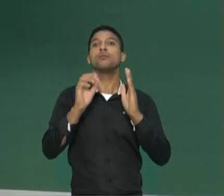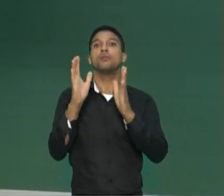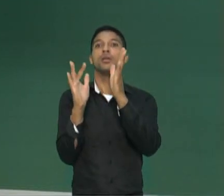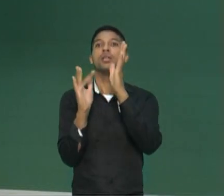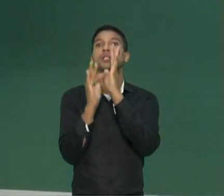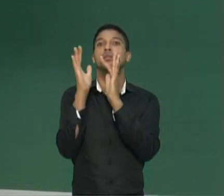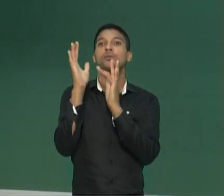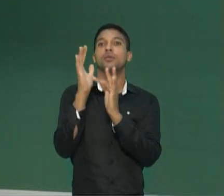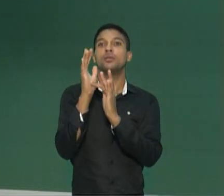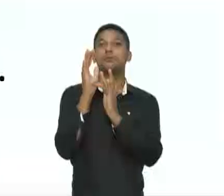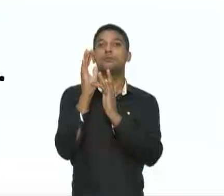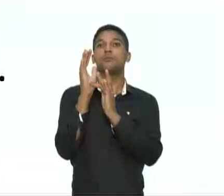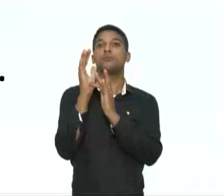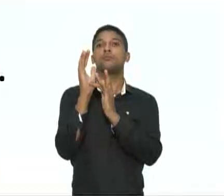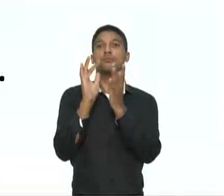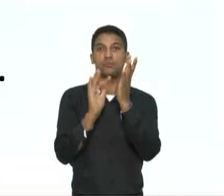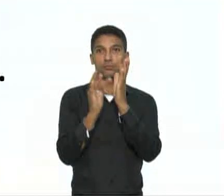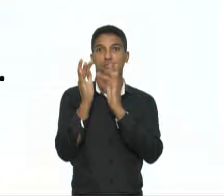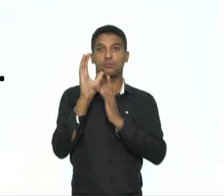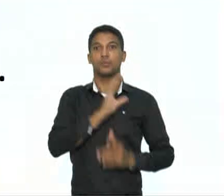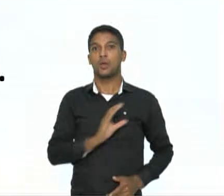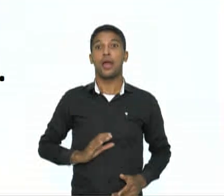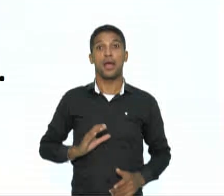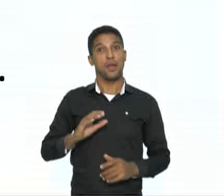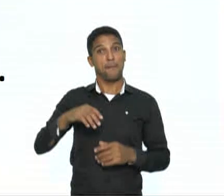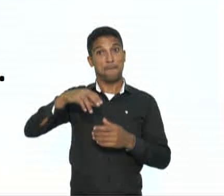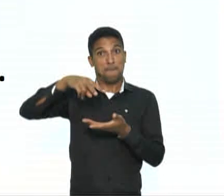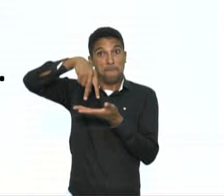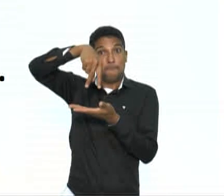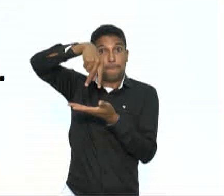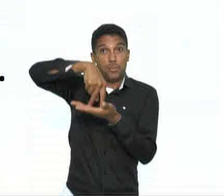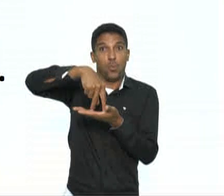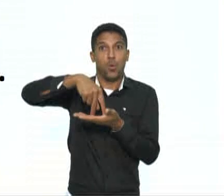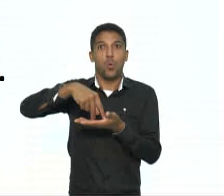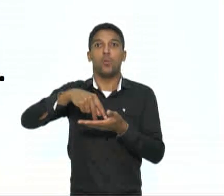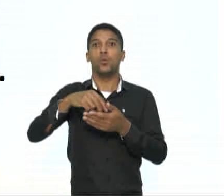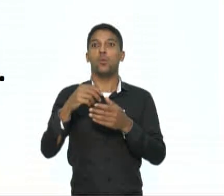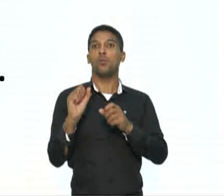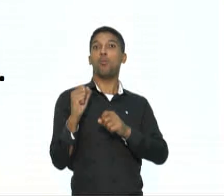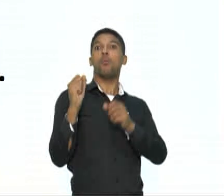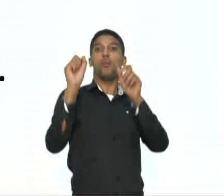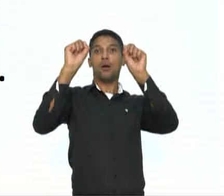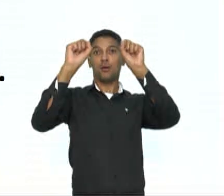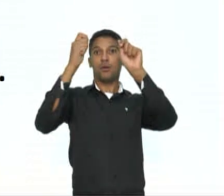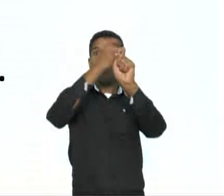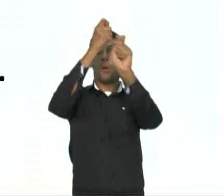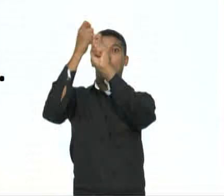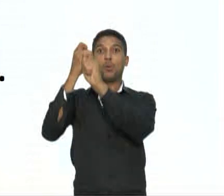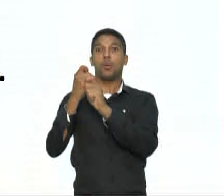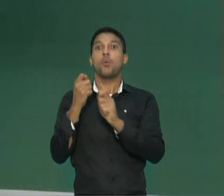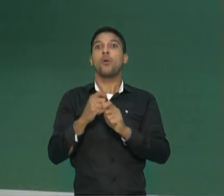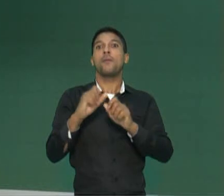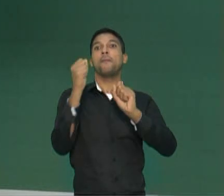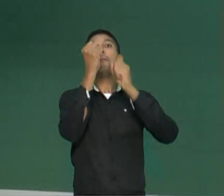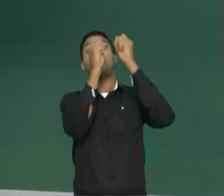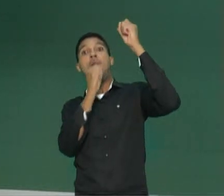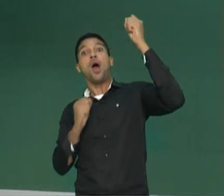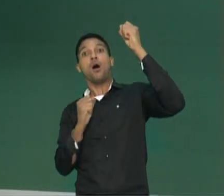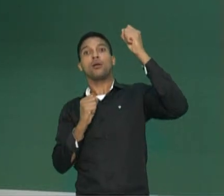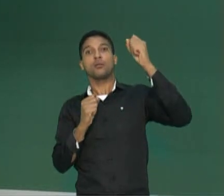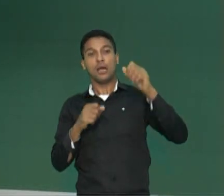concepção, tá? Formação do imaginário através de imagens sobre o juízo final e o inferno. Cristianidade do medo. A igreja queria